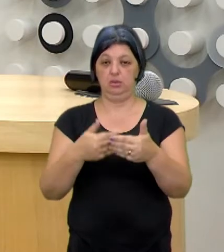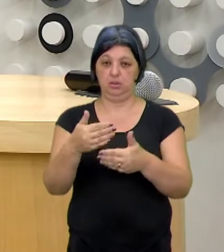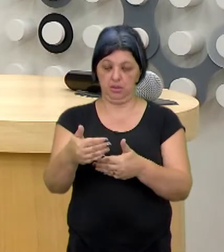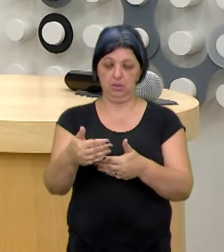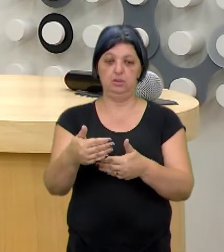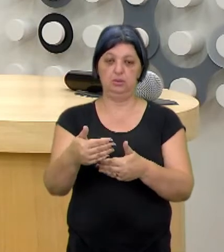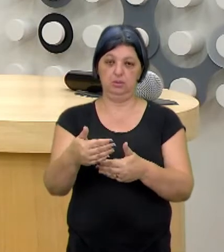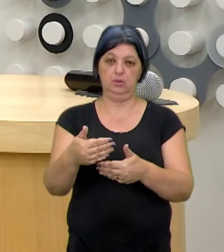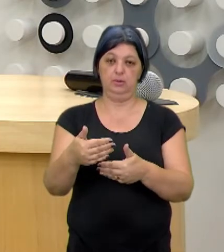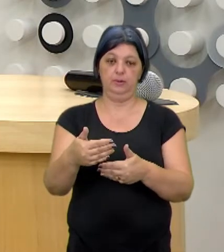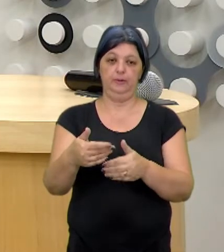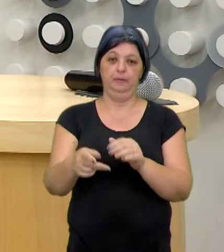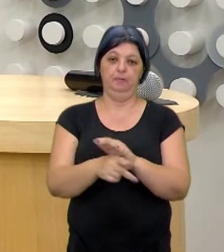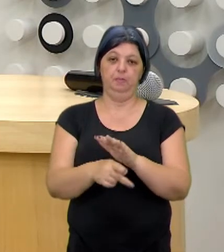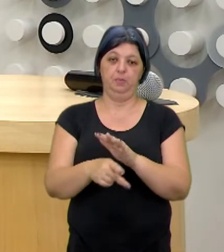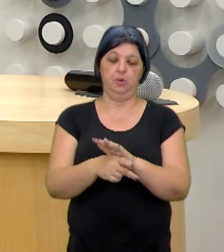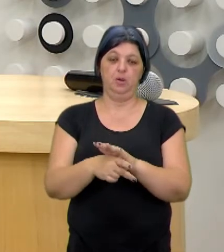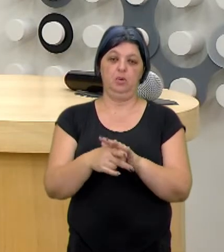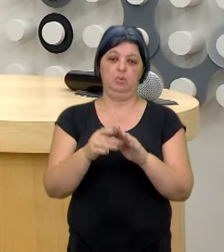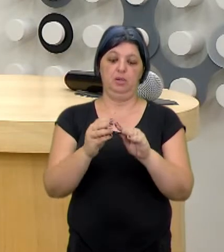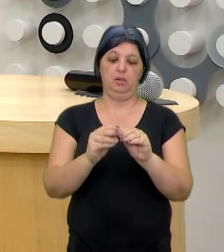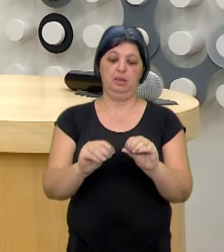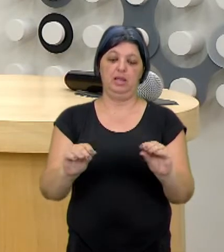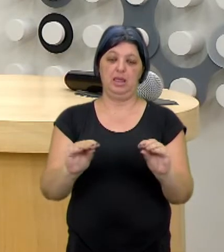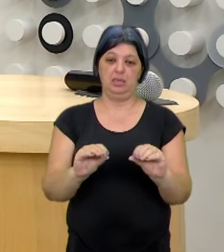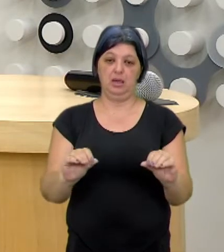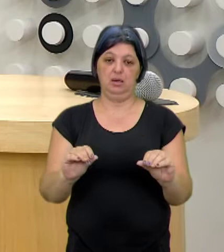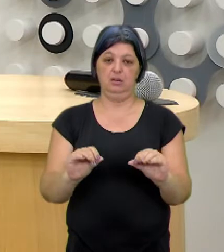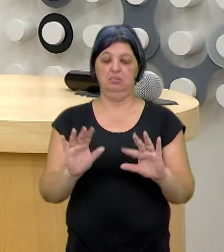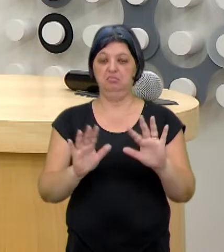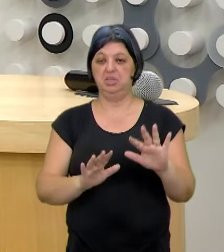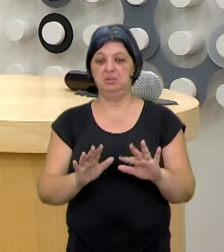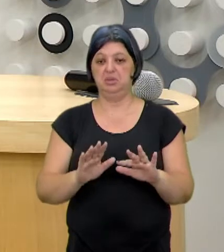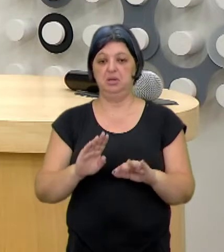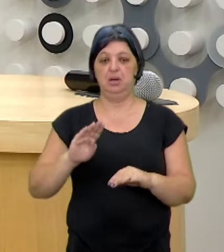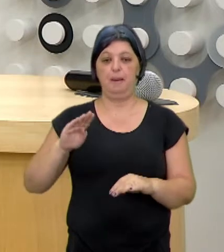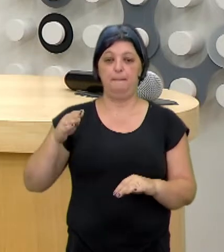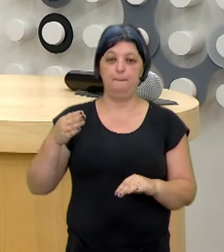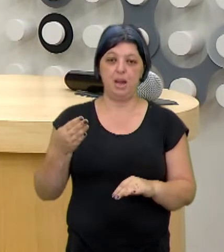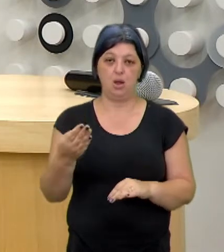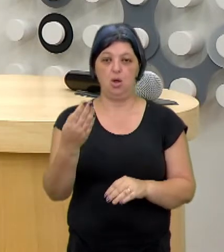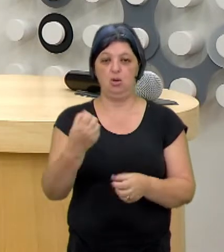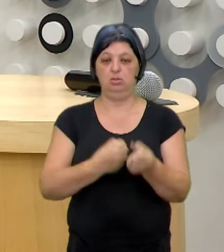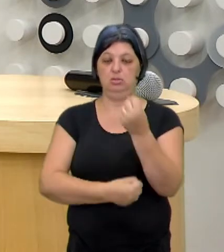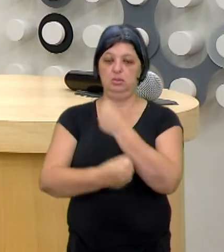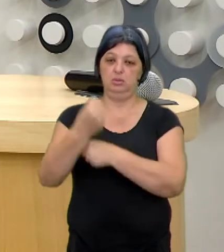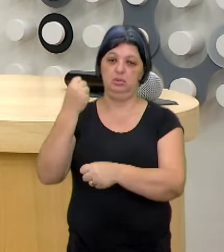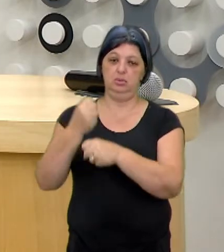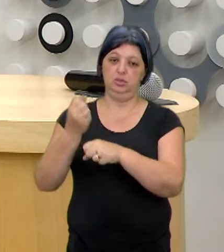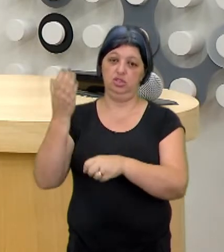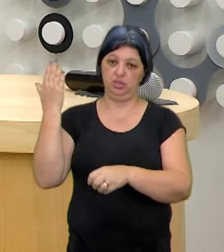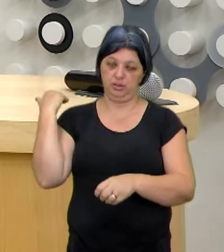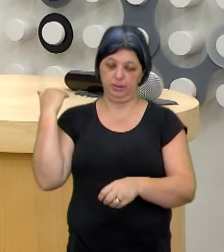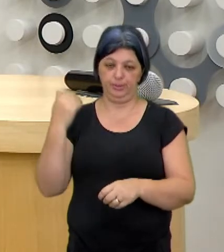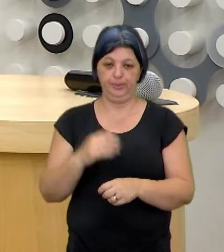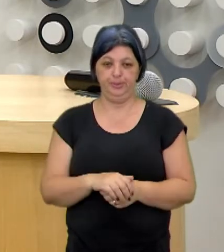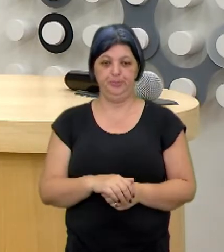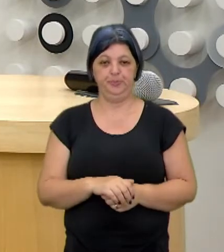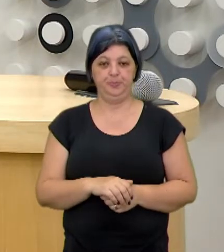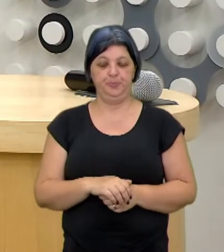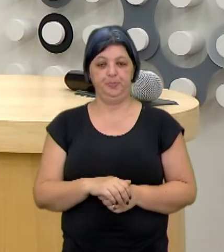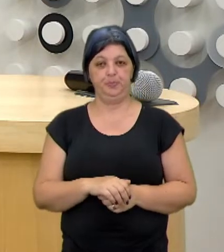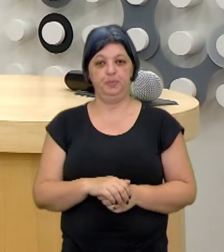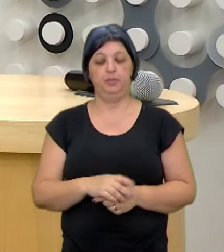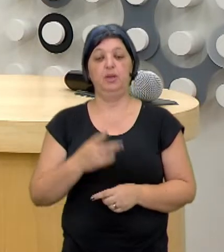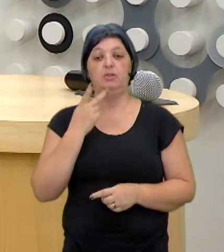da formação aí da nossa superfície, ela levou aí bilhões de anos, né? Então, quando a gente fala nessa questão aí